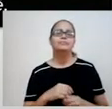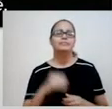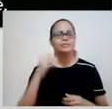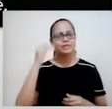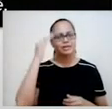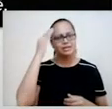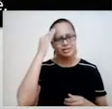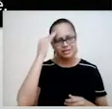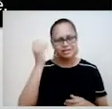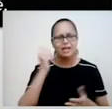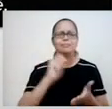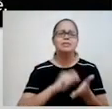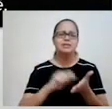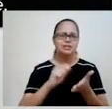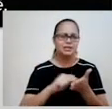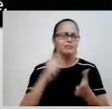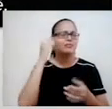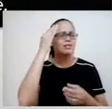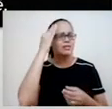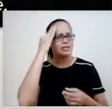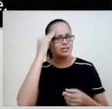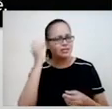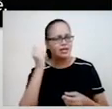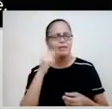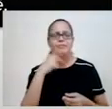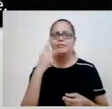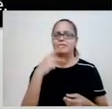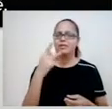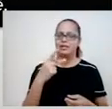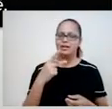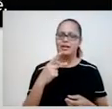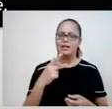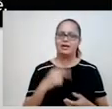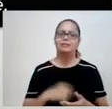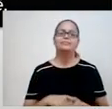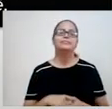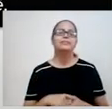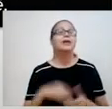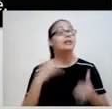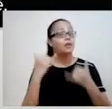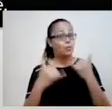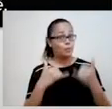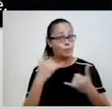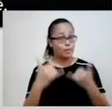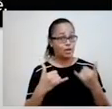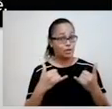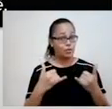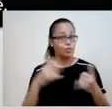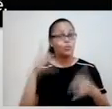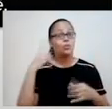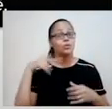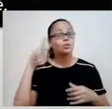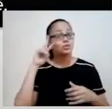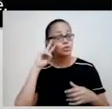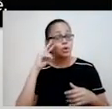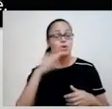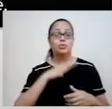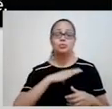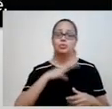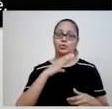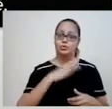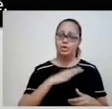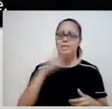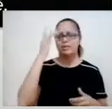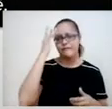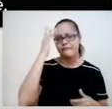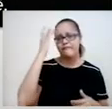escrever. Né? Então aqui, olha, que então o Jô Soares brincou, né? Com essa história, que o português, né, é muito fácil